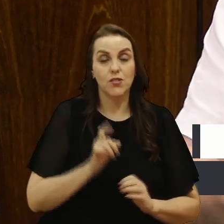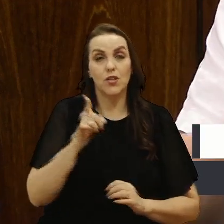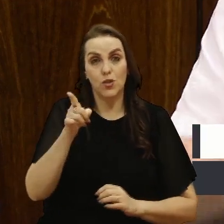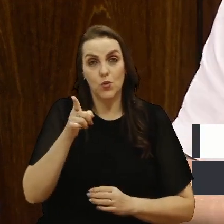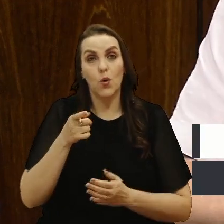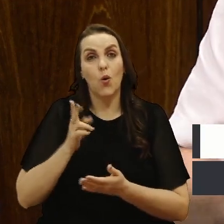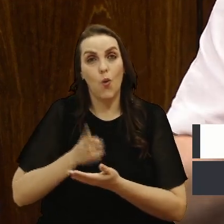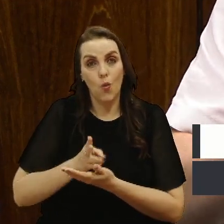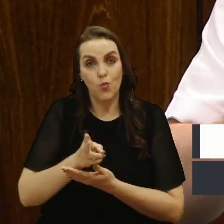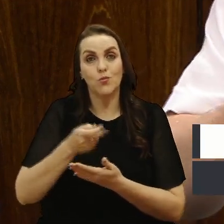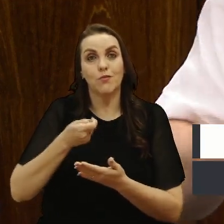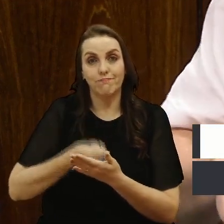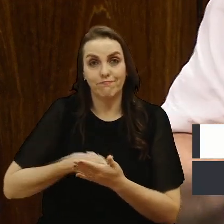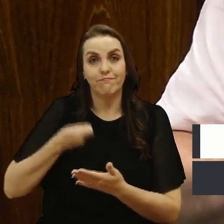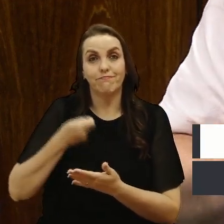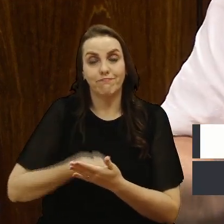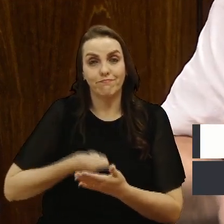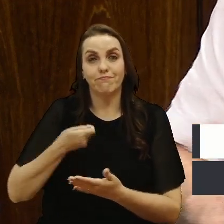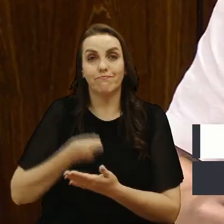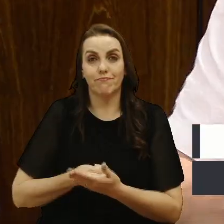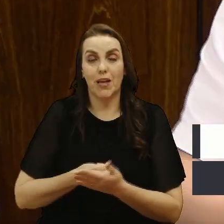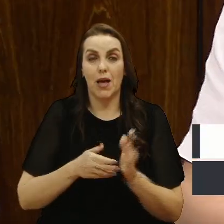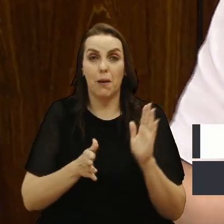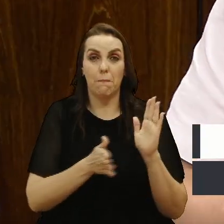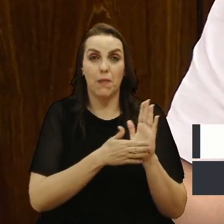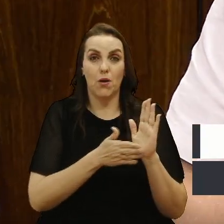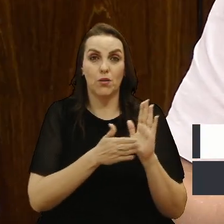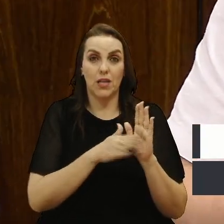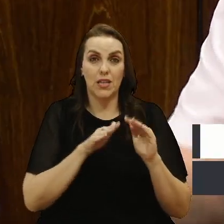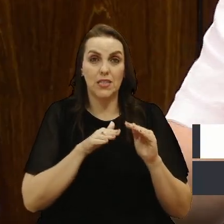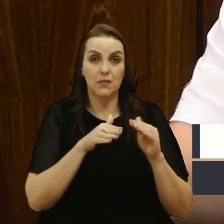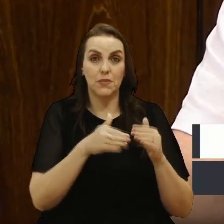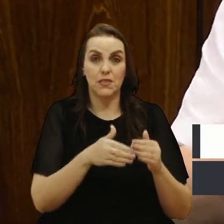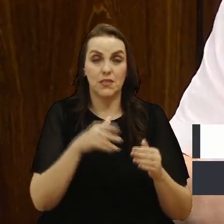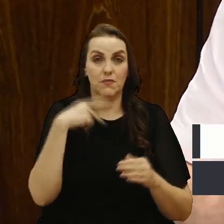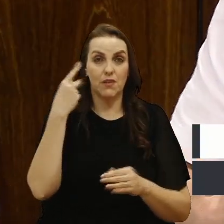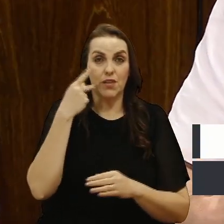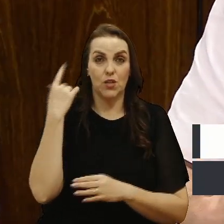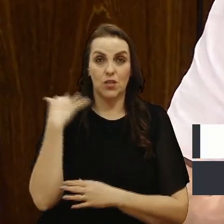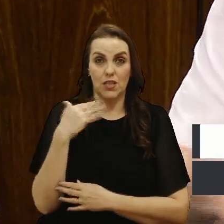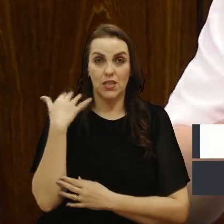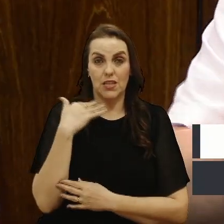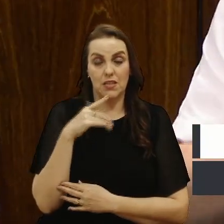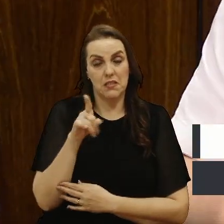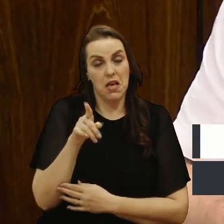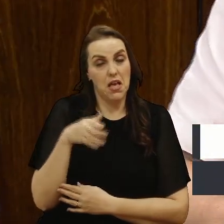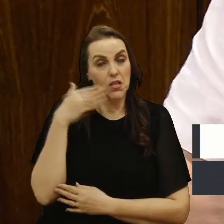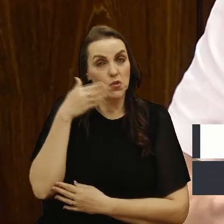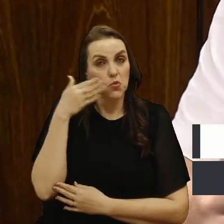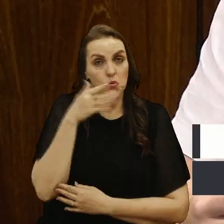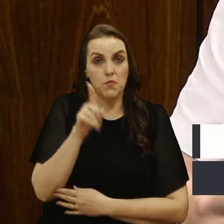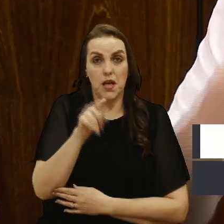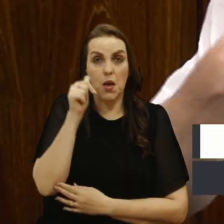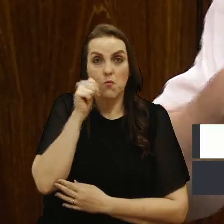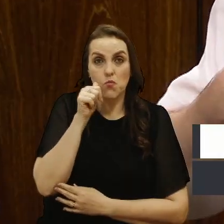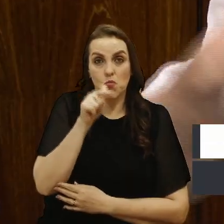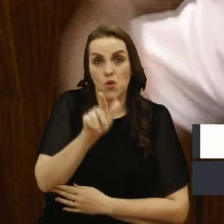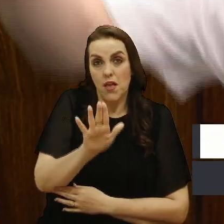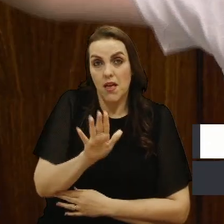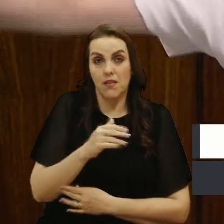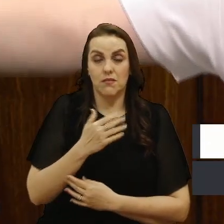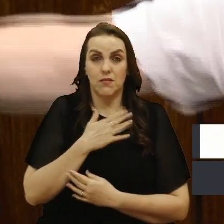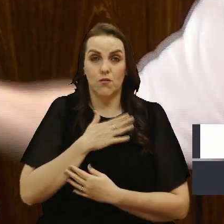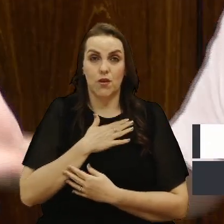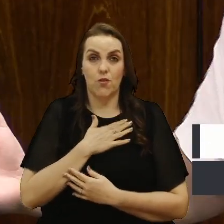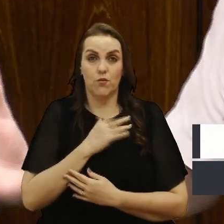tentando. Essa é uma pauta específica da vereadora Andressa, que quem faz o discurso é ela, porque ela é a mulher nessa oportunidade. Se não faria o discurso eu, se não